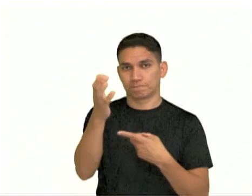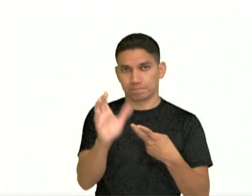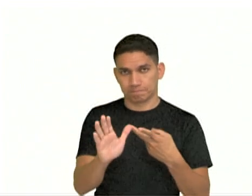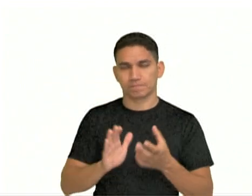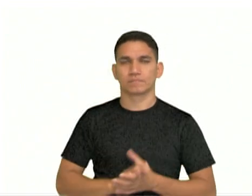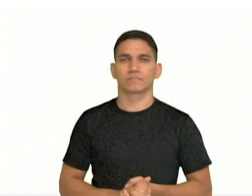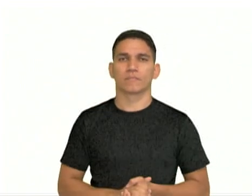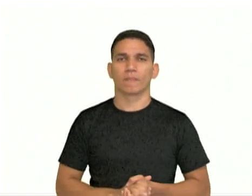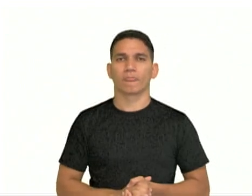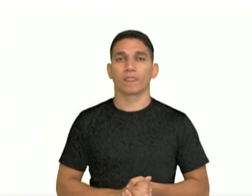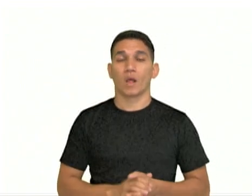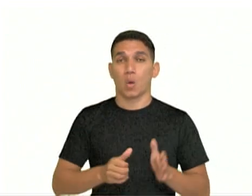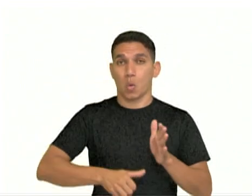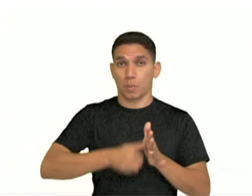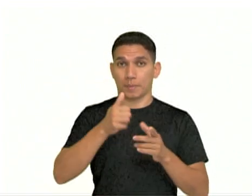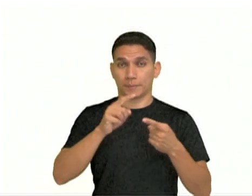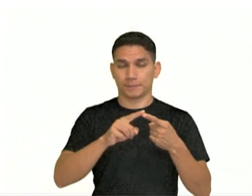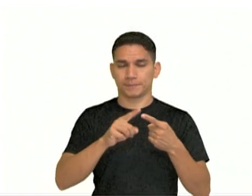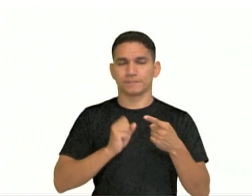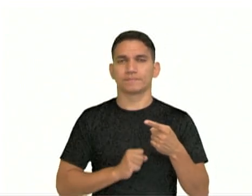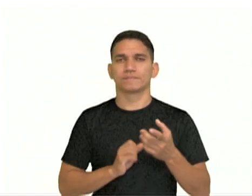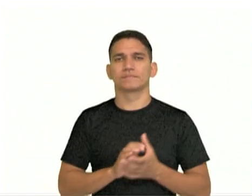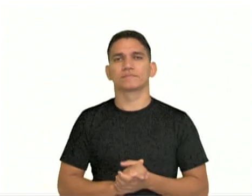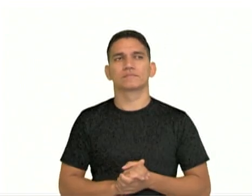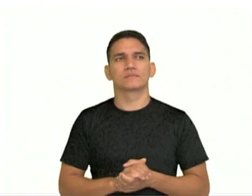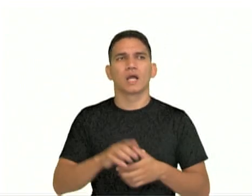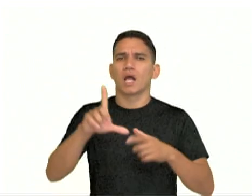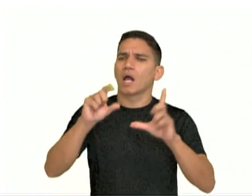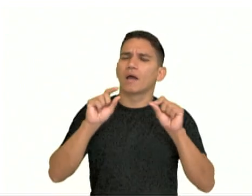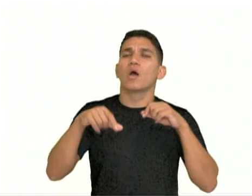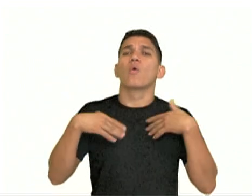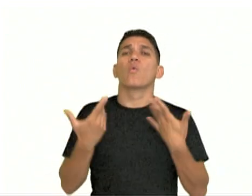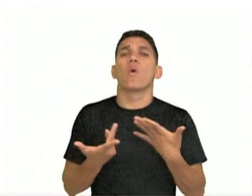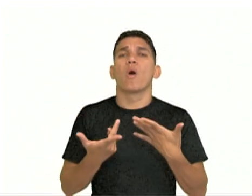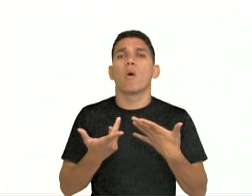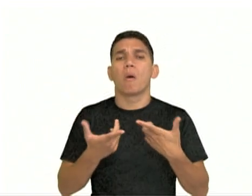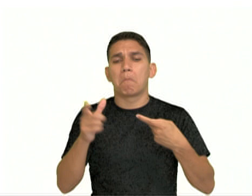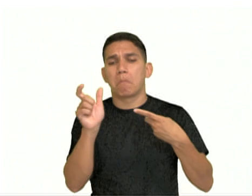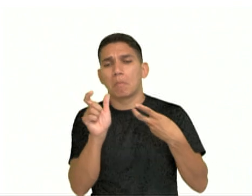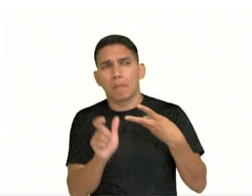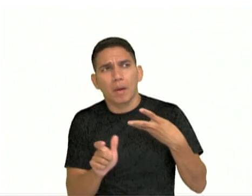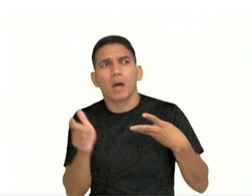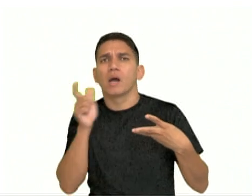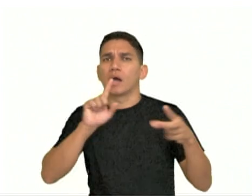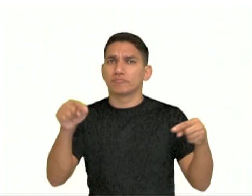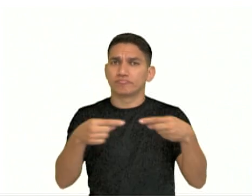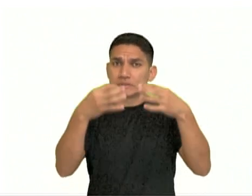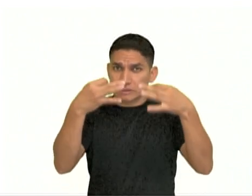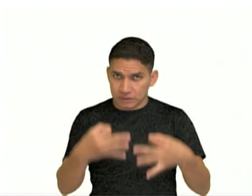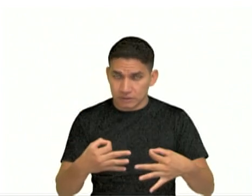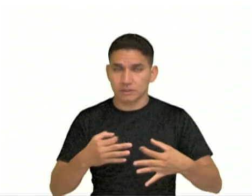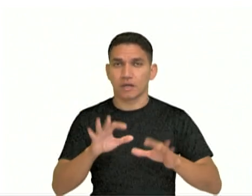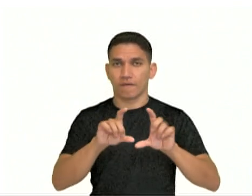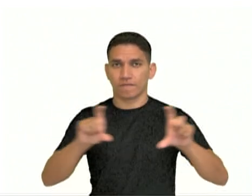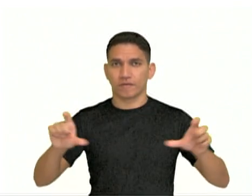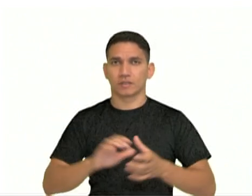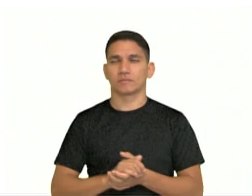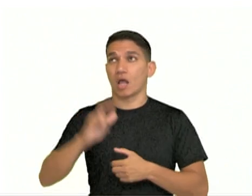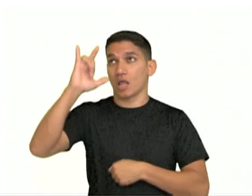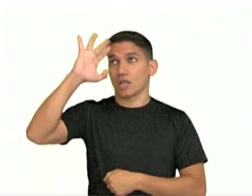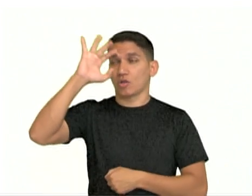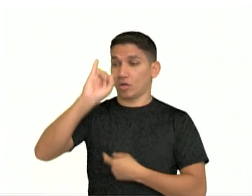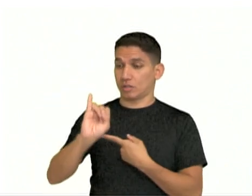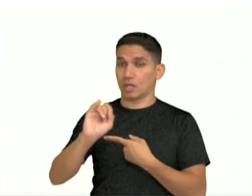vocês. O primeiro diz o seguinte, assinale a alternativa que completa corretamente a frase. O teorema do impulso